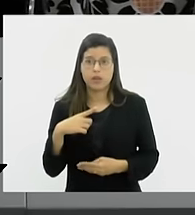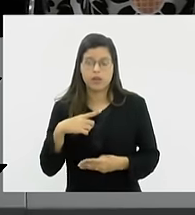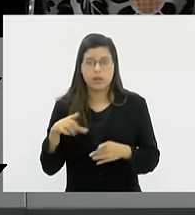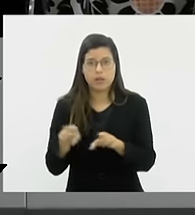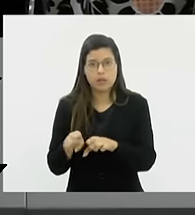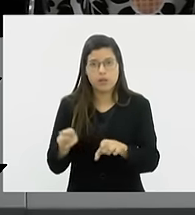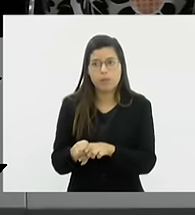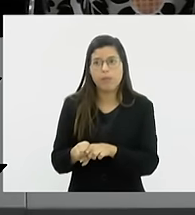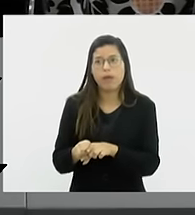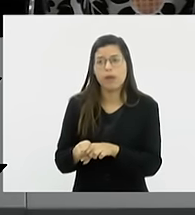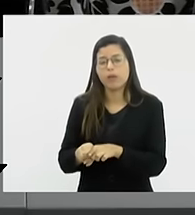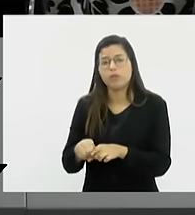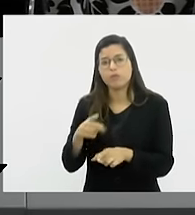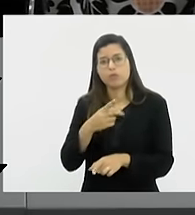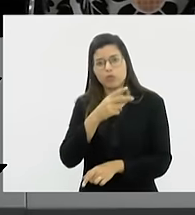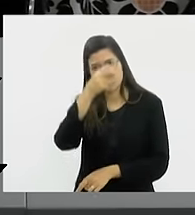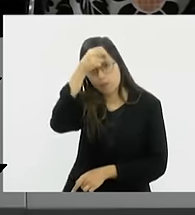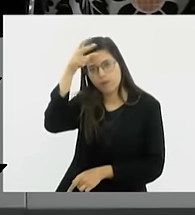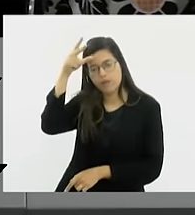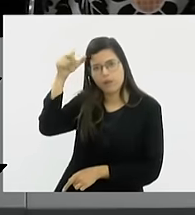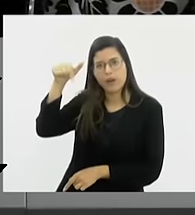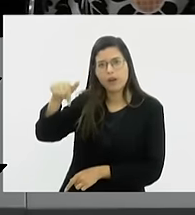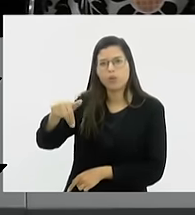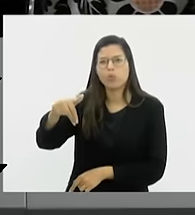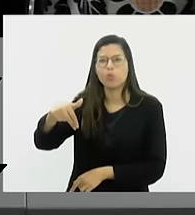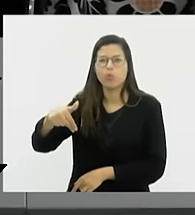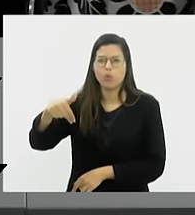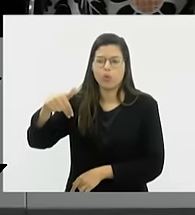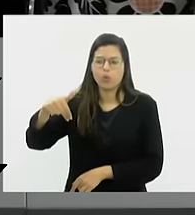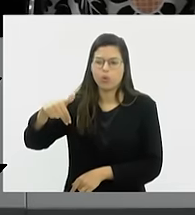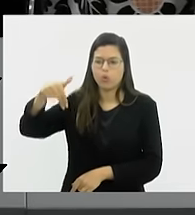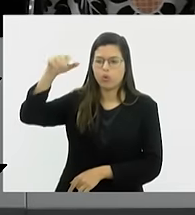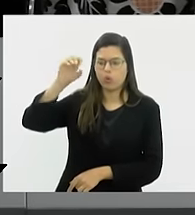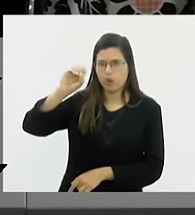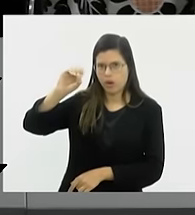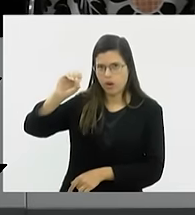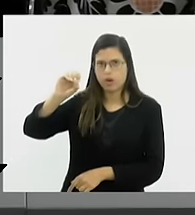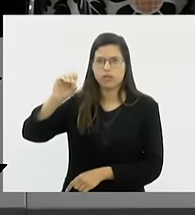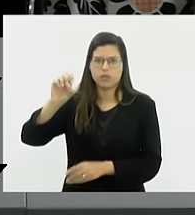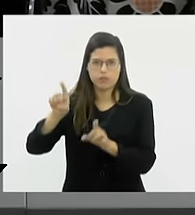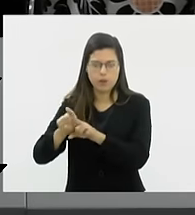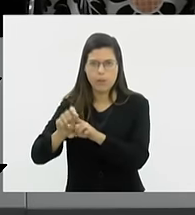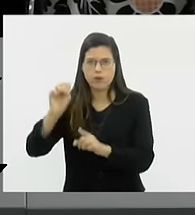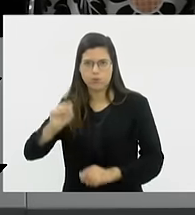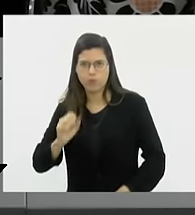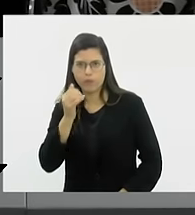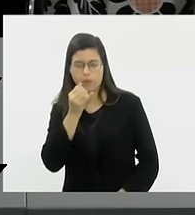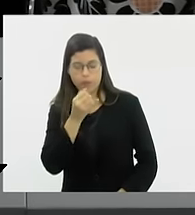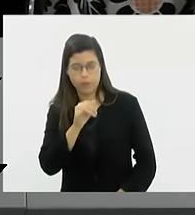dos prefeitos daquela região, do Noroeste, Sul Fluminense, pedindo para combater a...